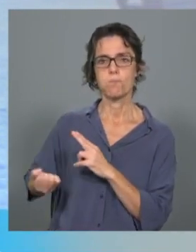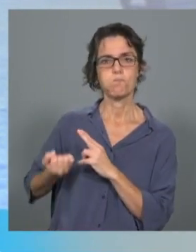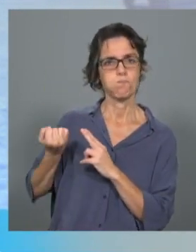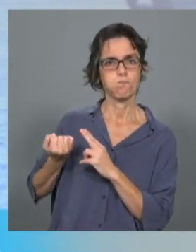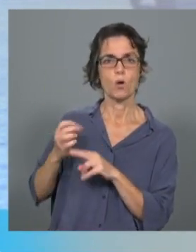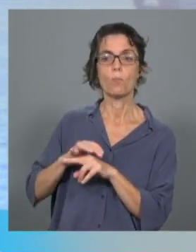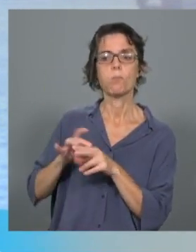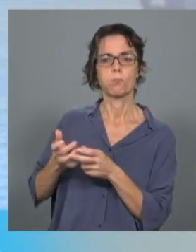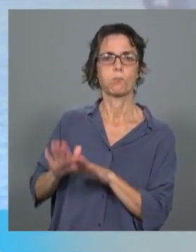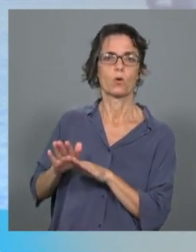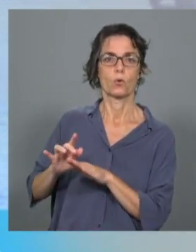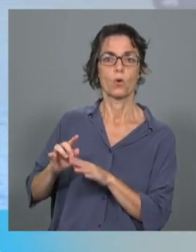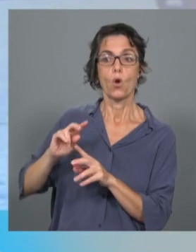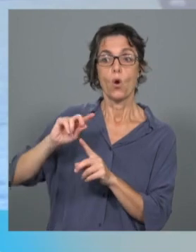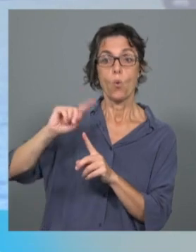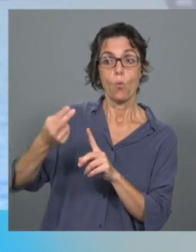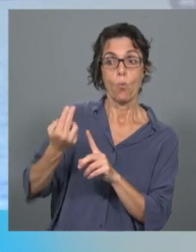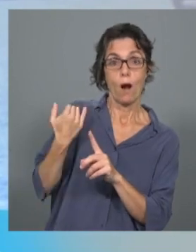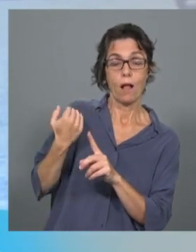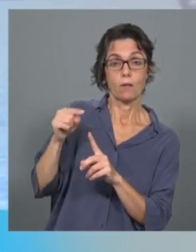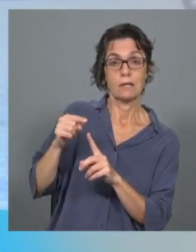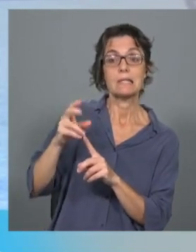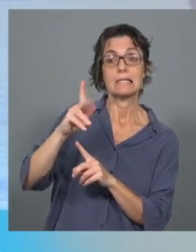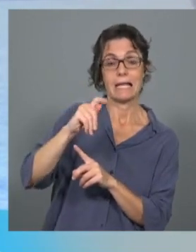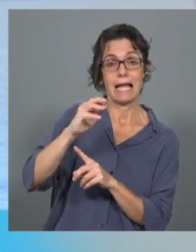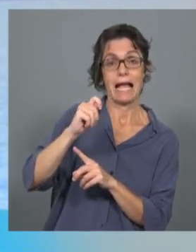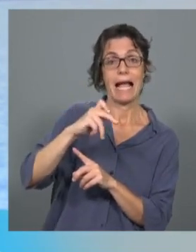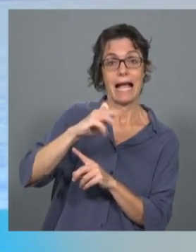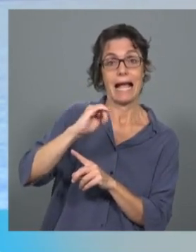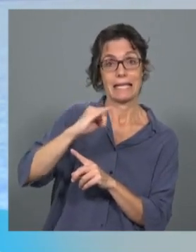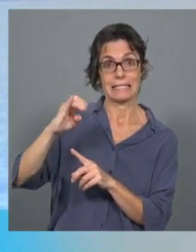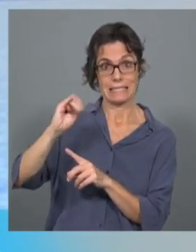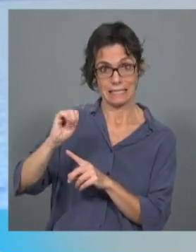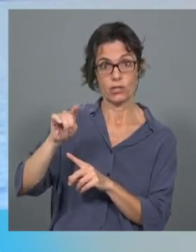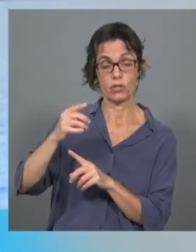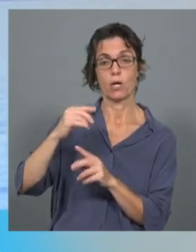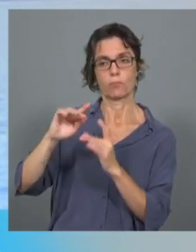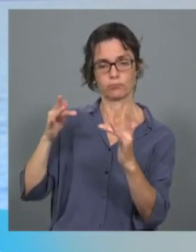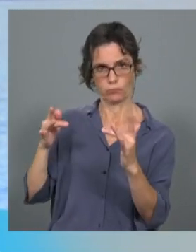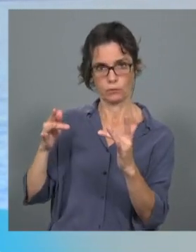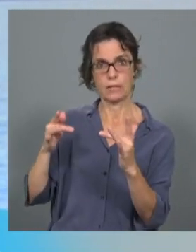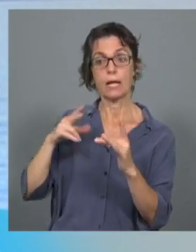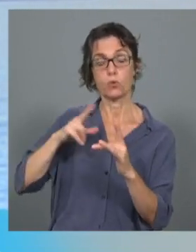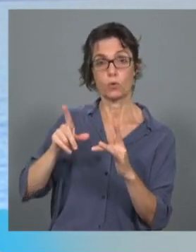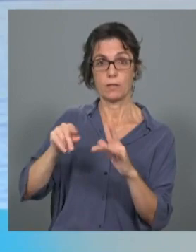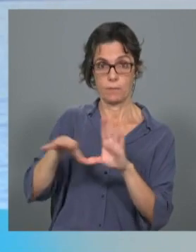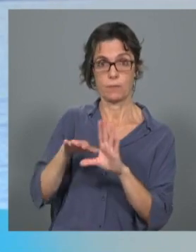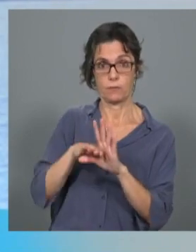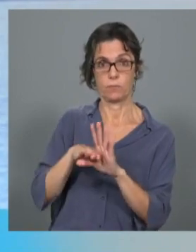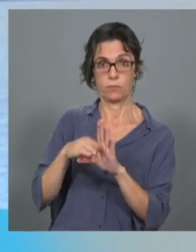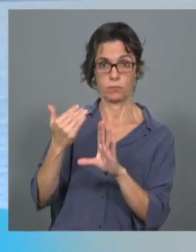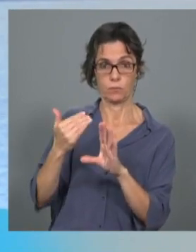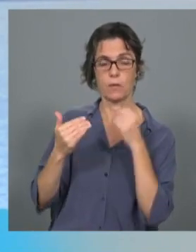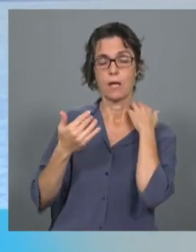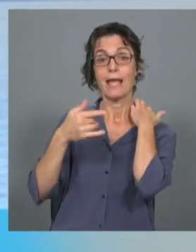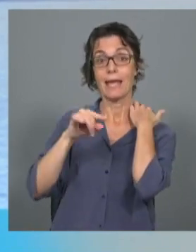pandemia. Há 1 ano ocorreu em Assis, sediado em Assis, mas via online. Portugal também participou. E